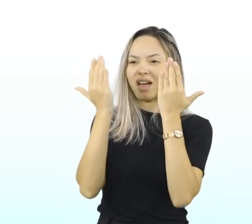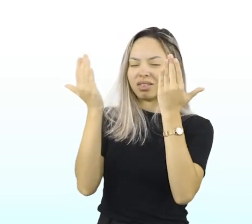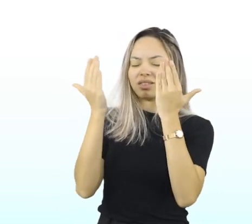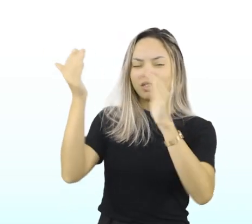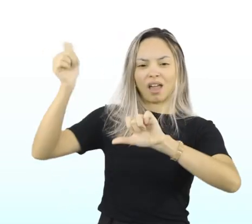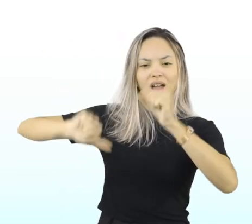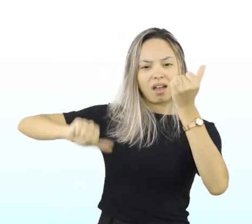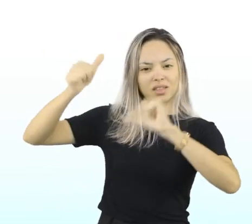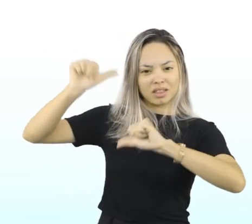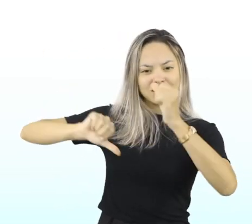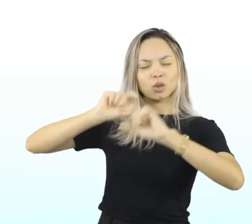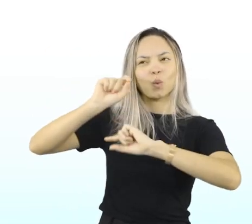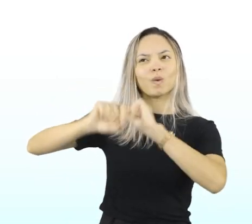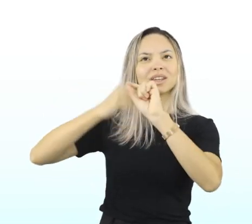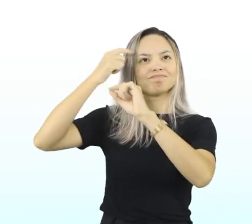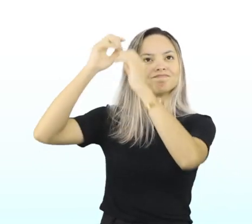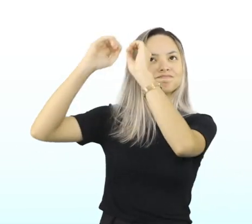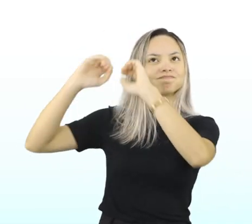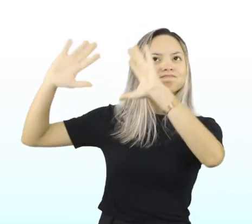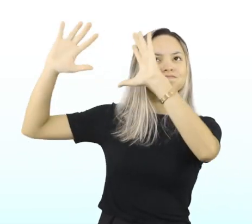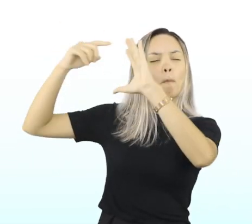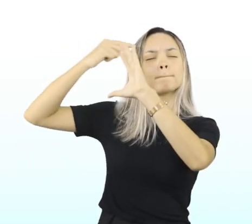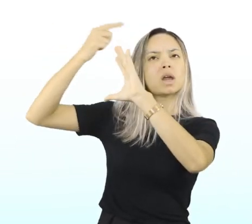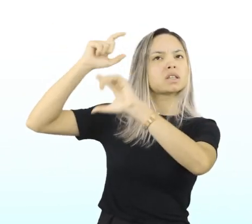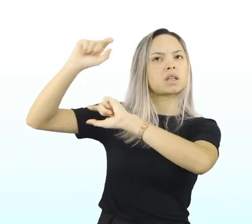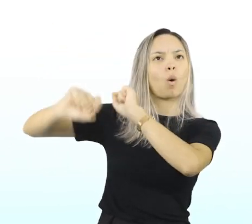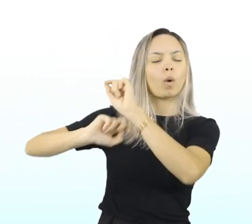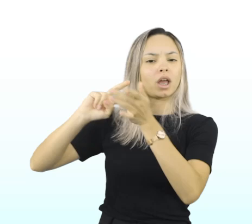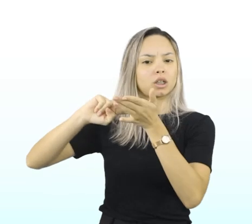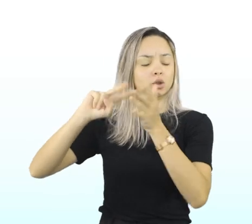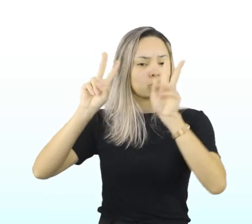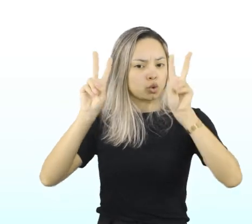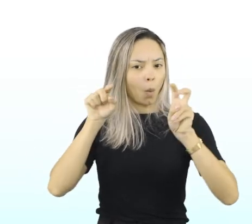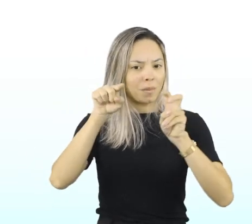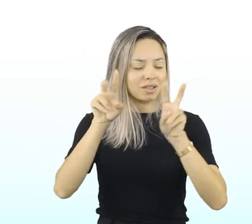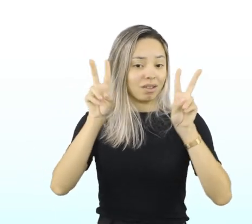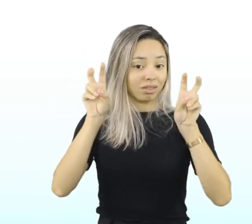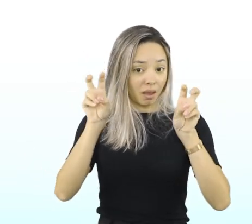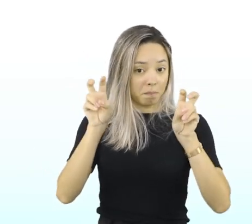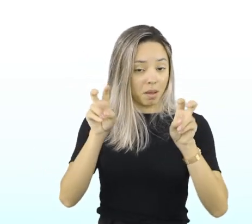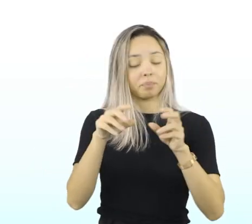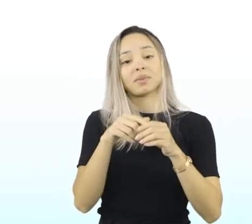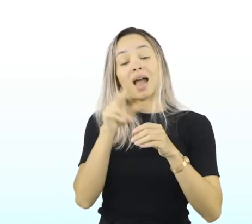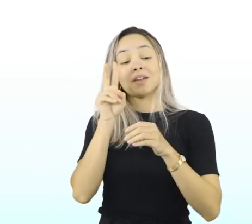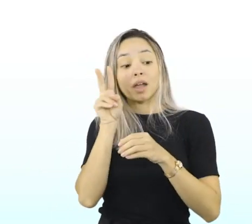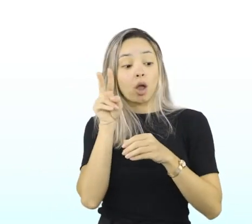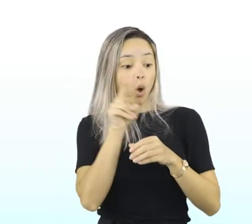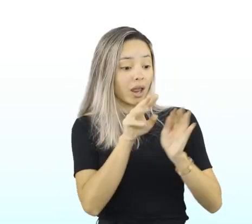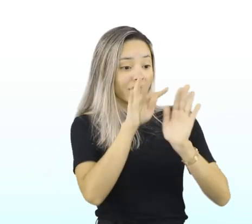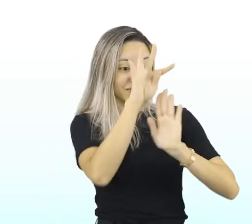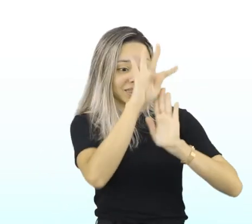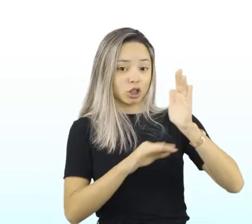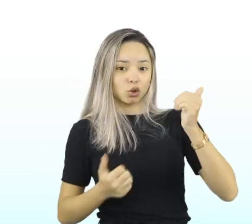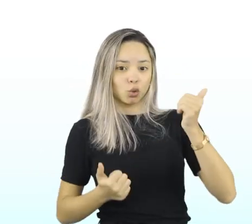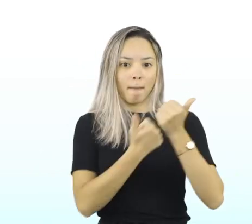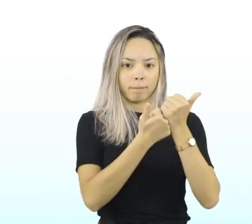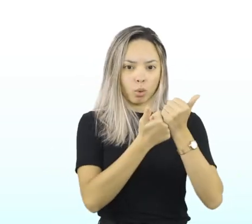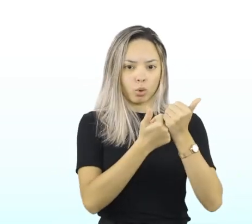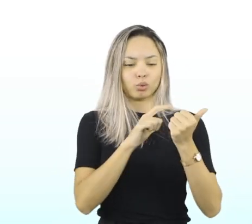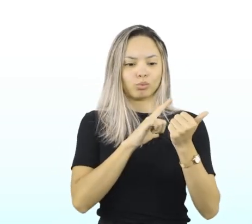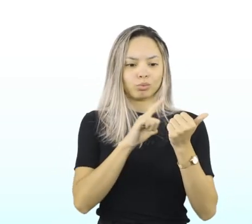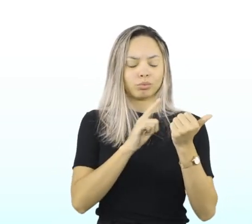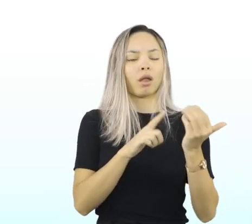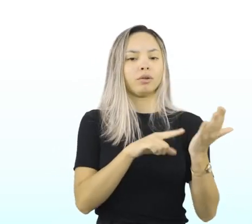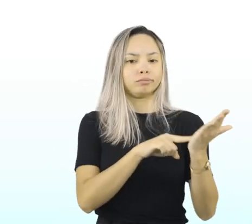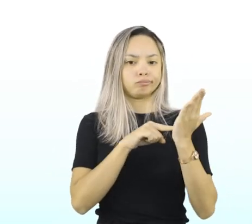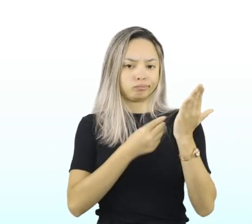uma análise do que você pensa daquele tema, e aí você corre para os textos de apoio, porque o texto de apoio ele vai te dar uma luz,